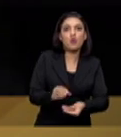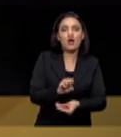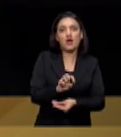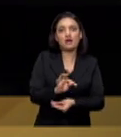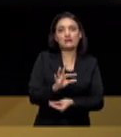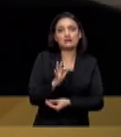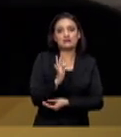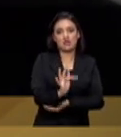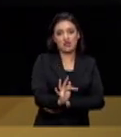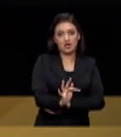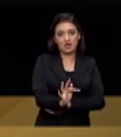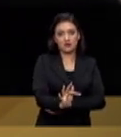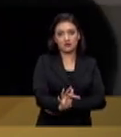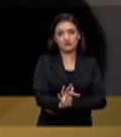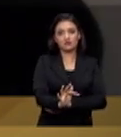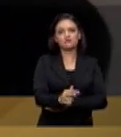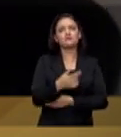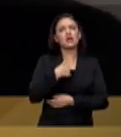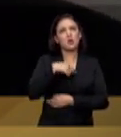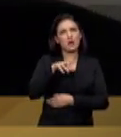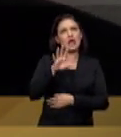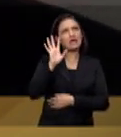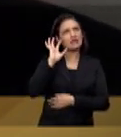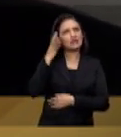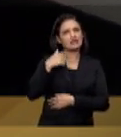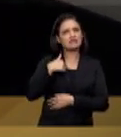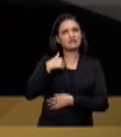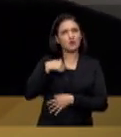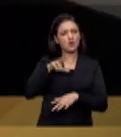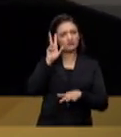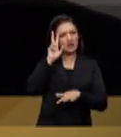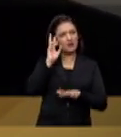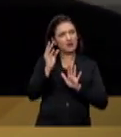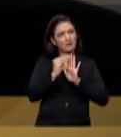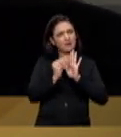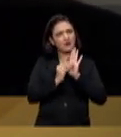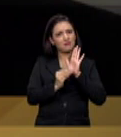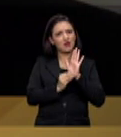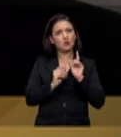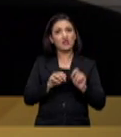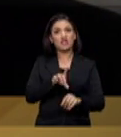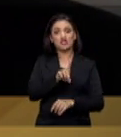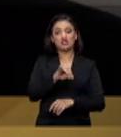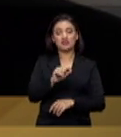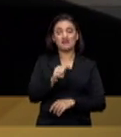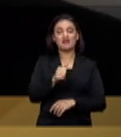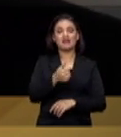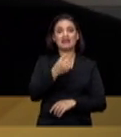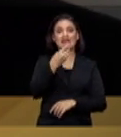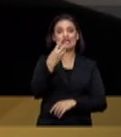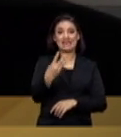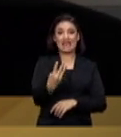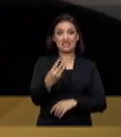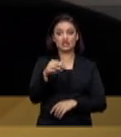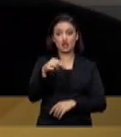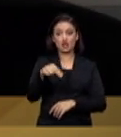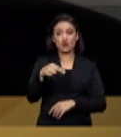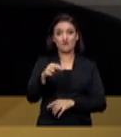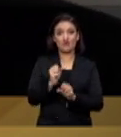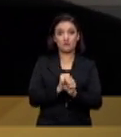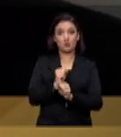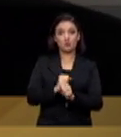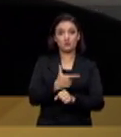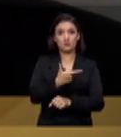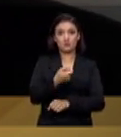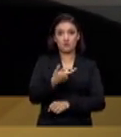Federal, rememorei na decisão agravada, ajuizada em 3 de